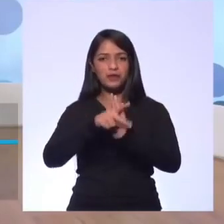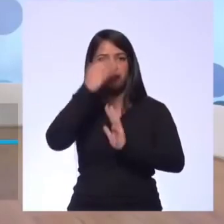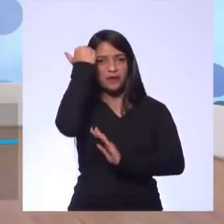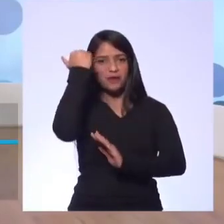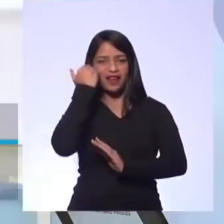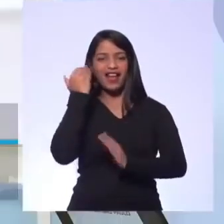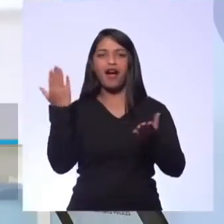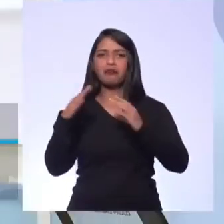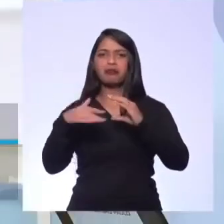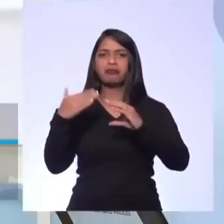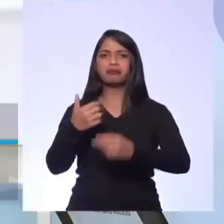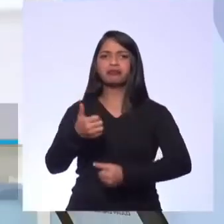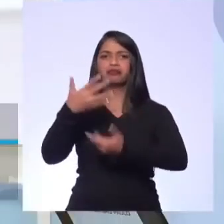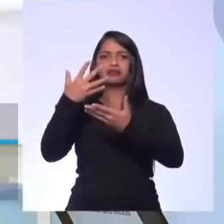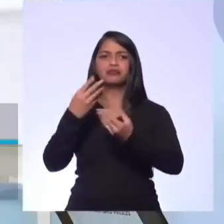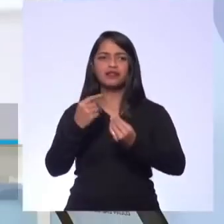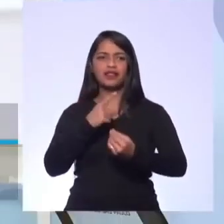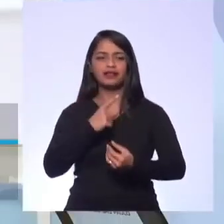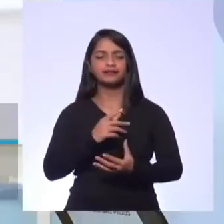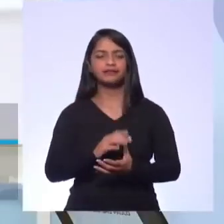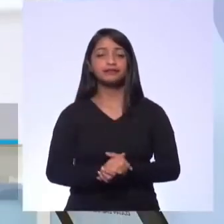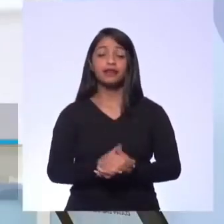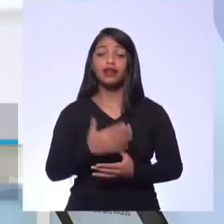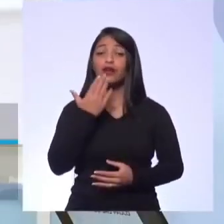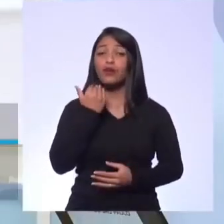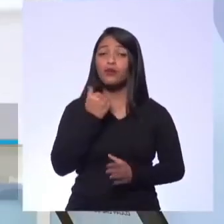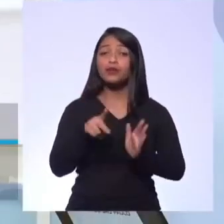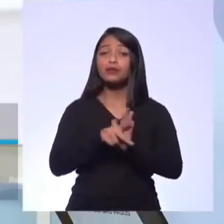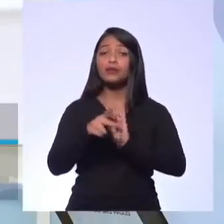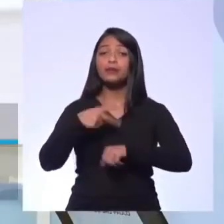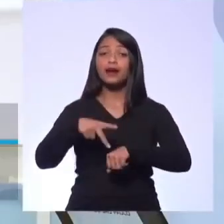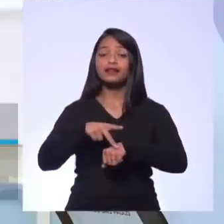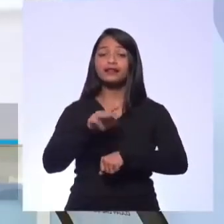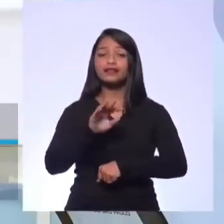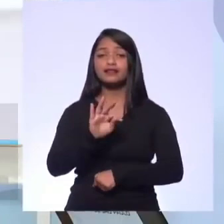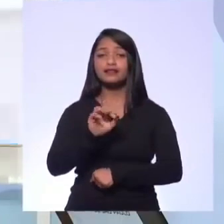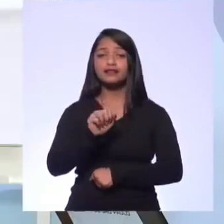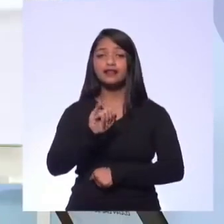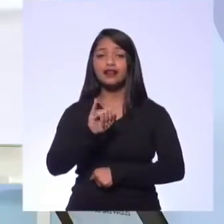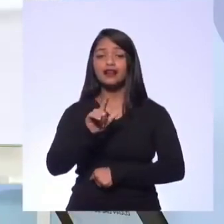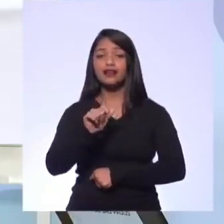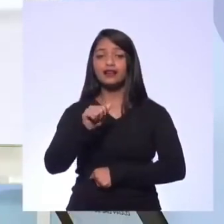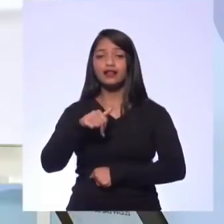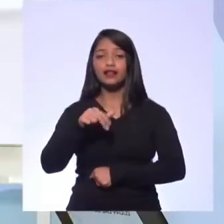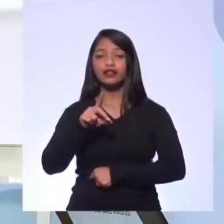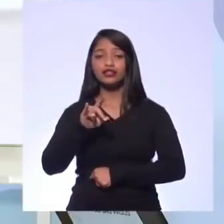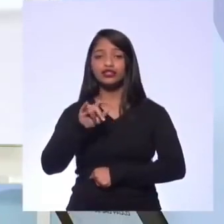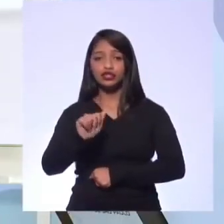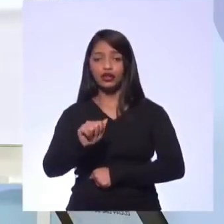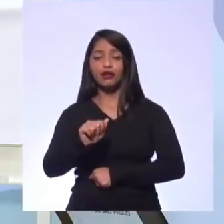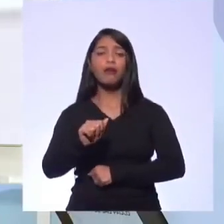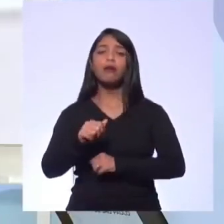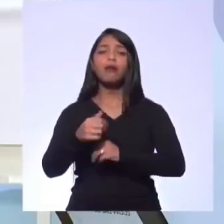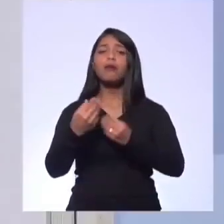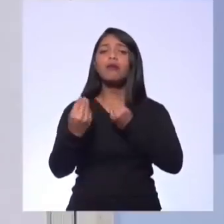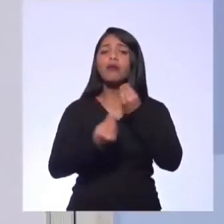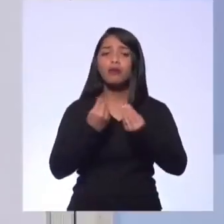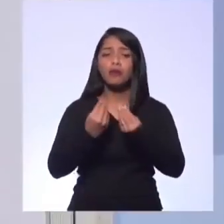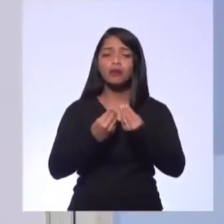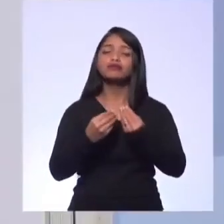tailandesa é Thai food, tá? Então, o país é Thailand,